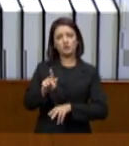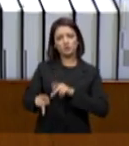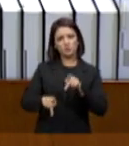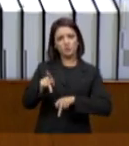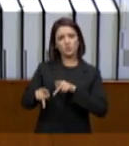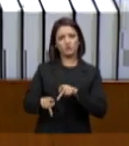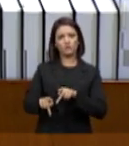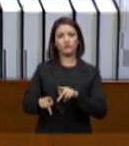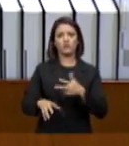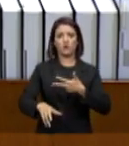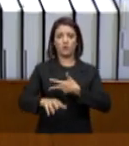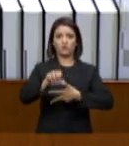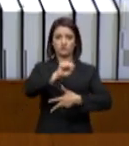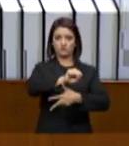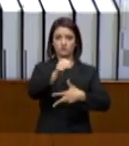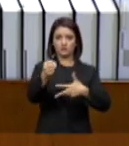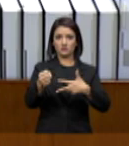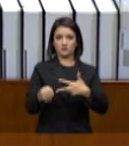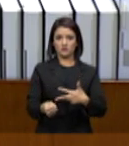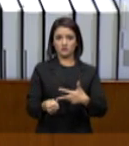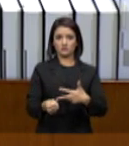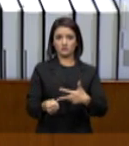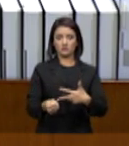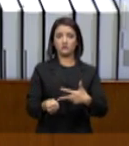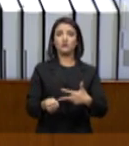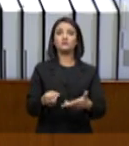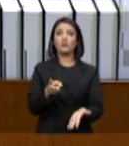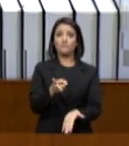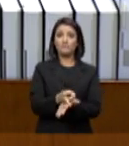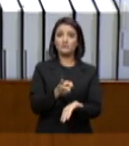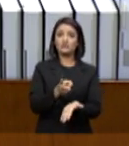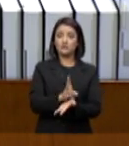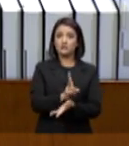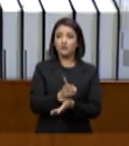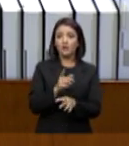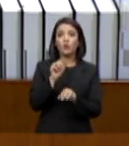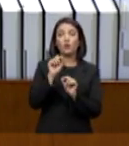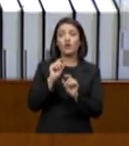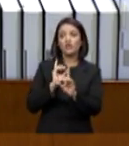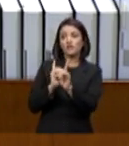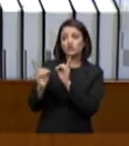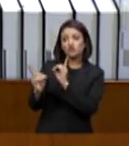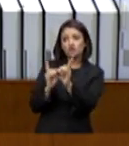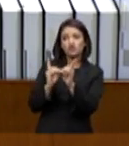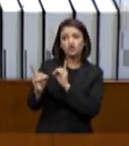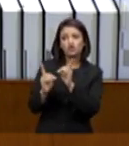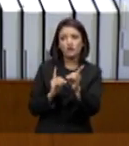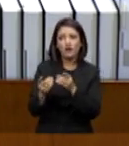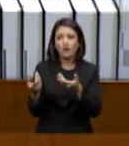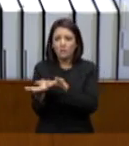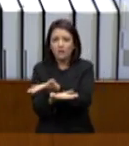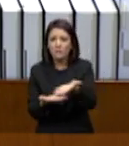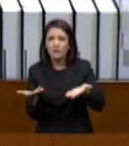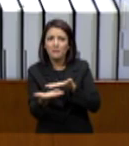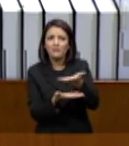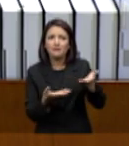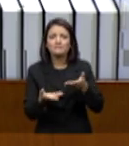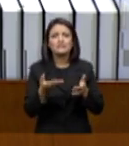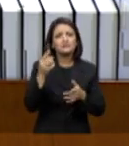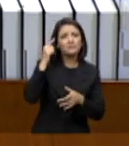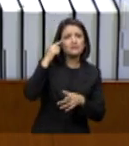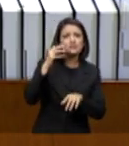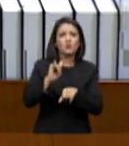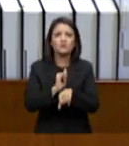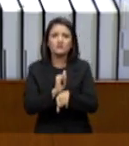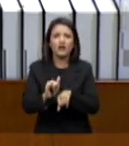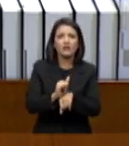poderes judiciário legislativo e executivo tem mantido diálogo constante atuando na formulação de